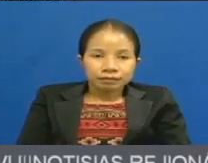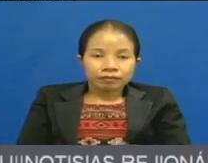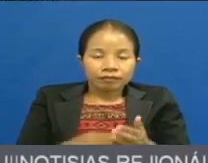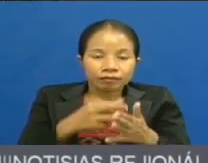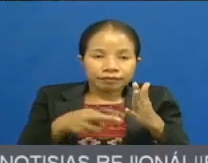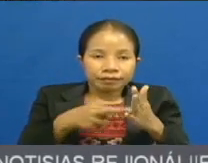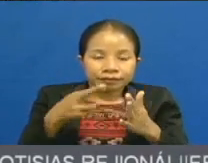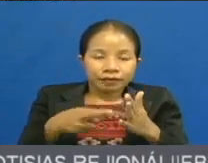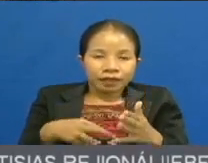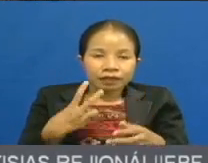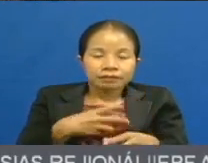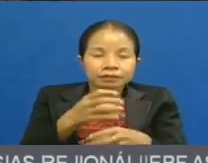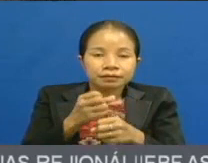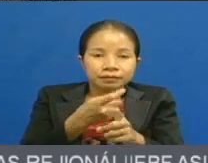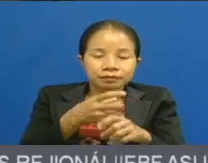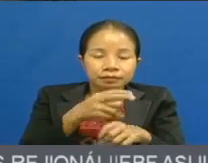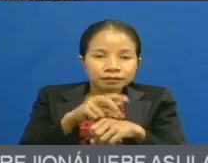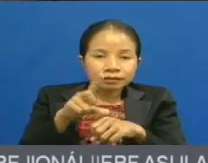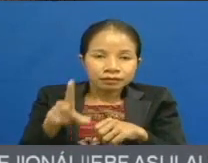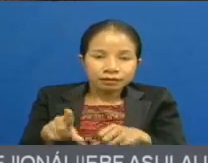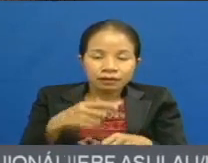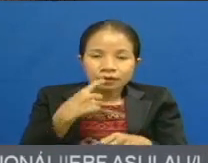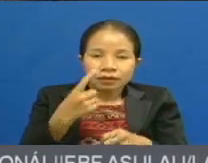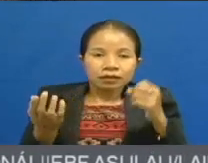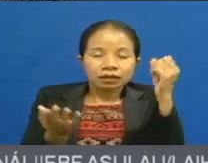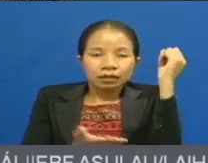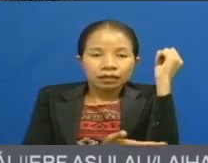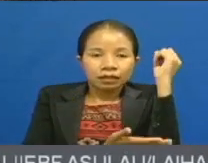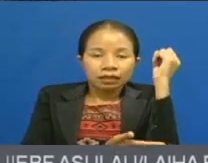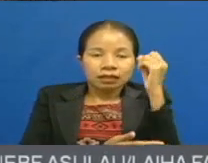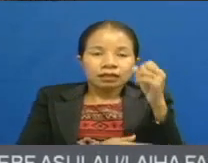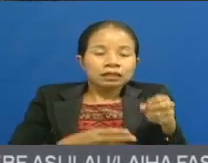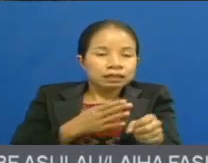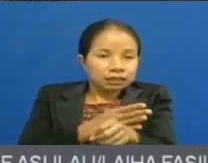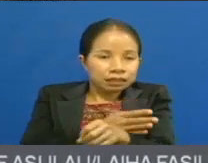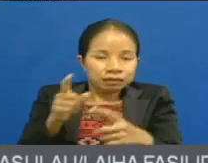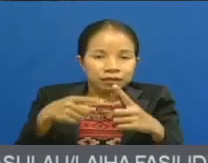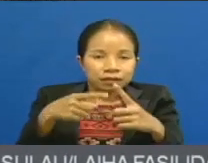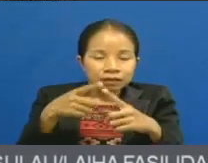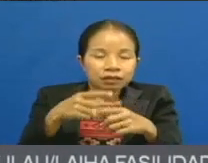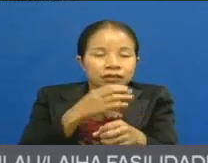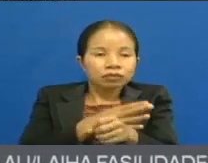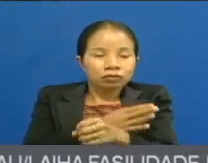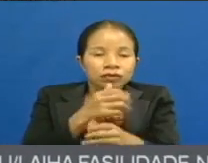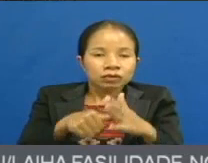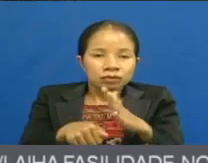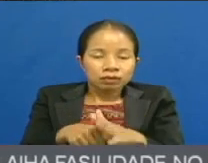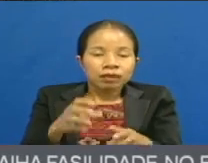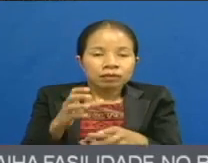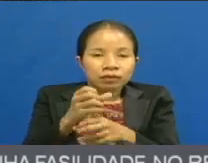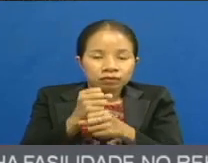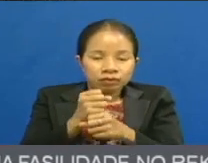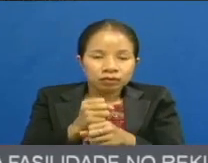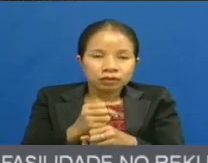Regulamento de bem macamissimo hosi nacional kata kai teka local kari wanhira sira kua ilegal mak amitahan ne